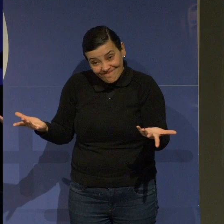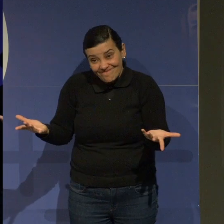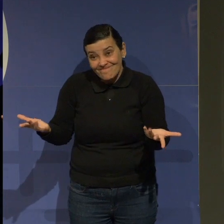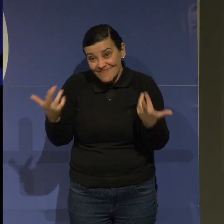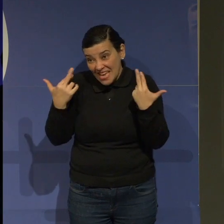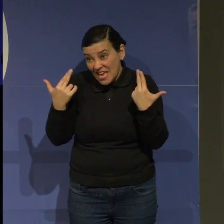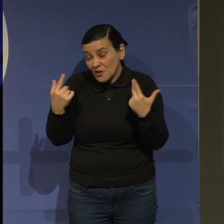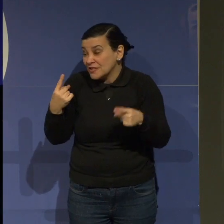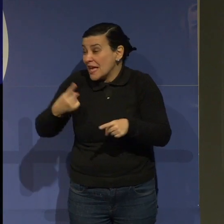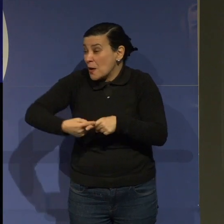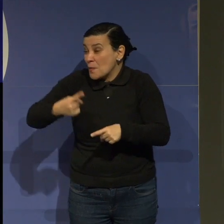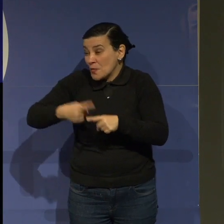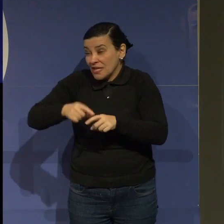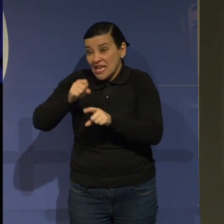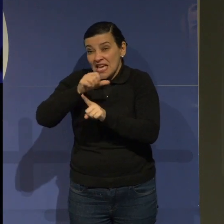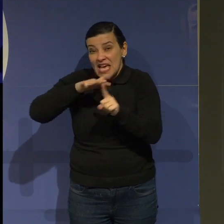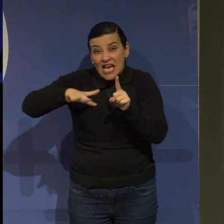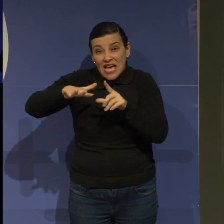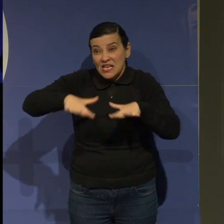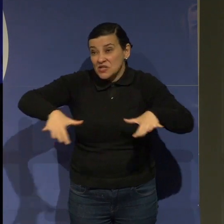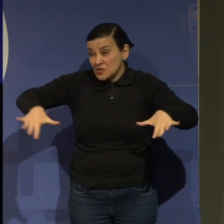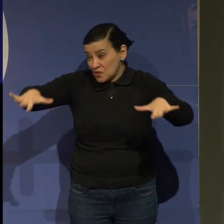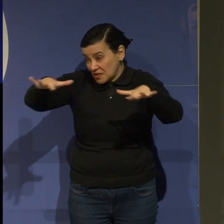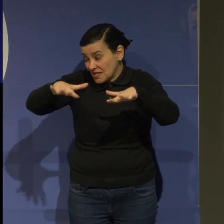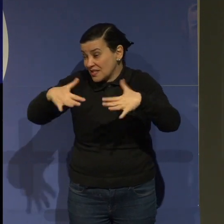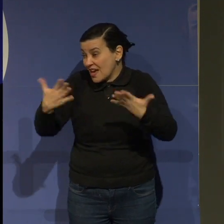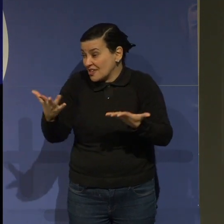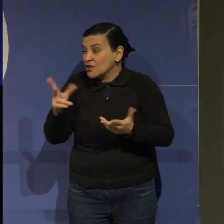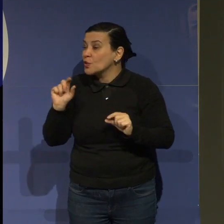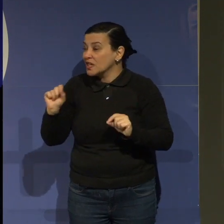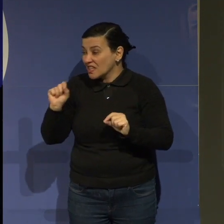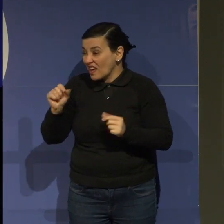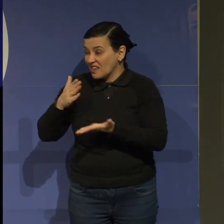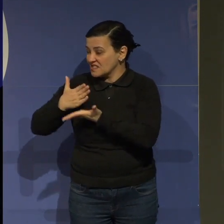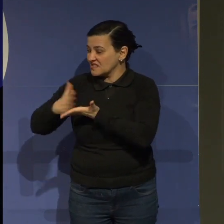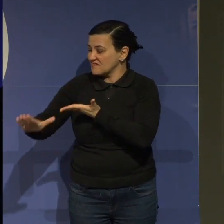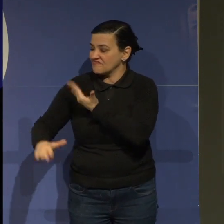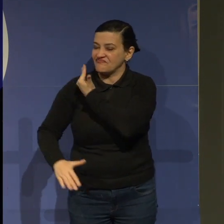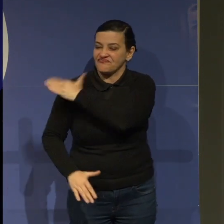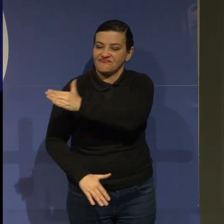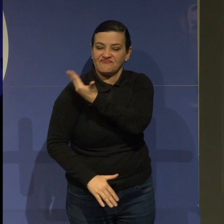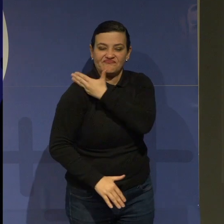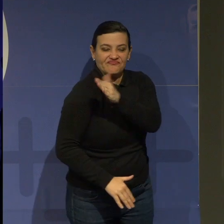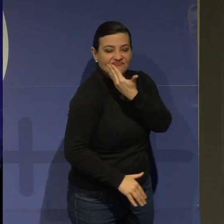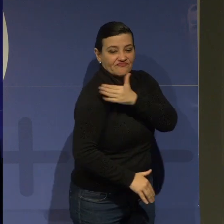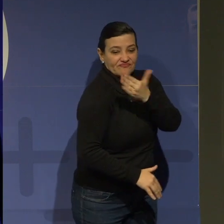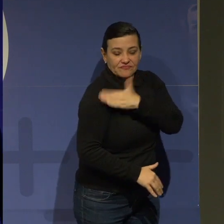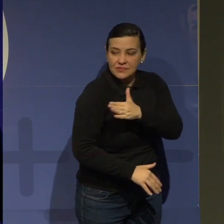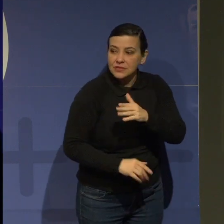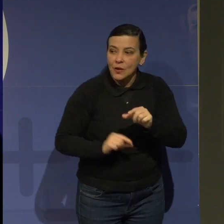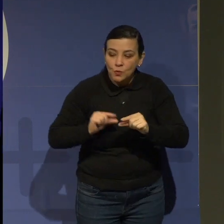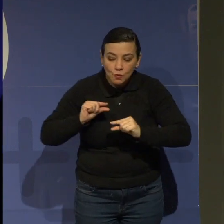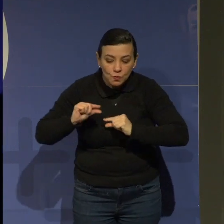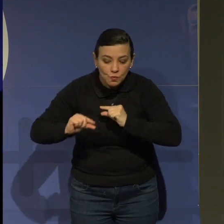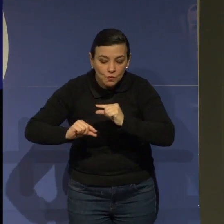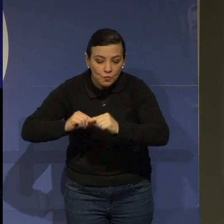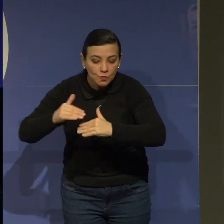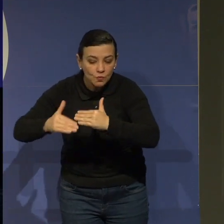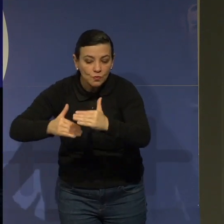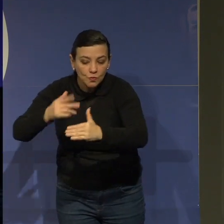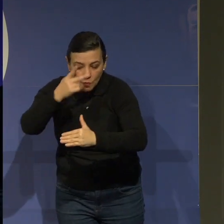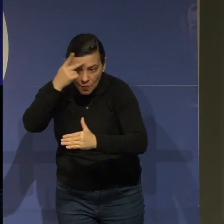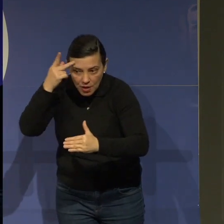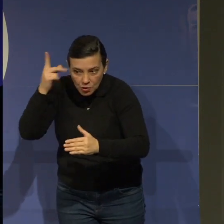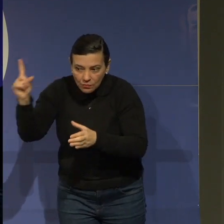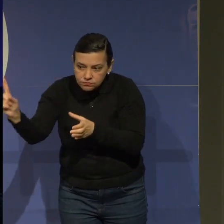porque a nossa sociedade, historicamente, é excludente. Então, as pessoas estão sendo incluídas aos poucos, e é aos poucos que a